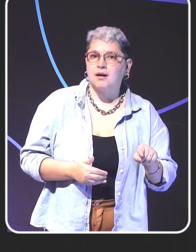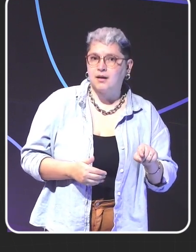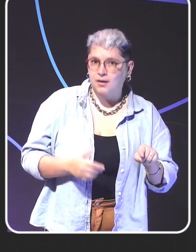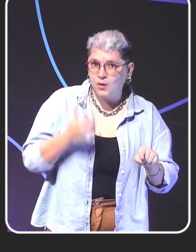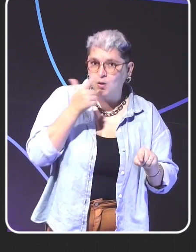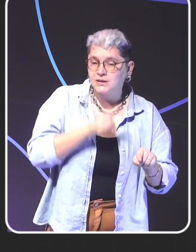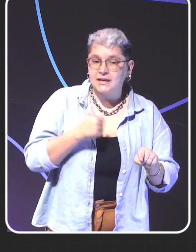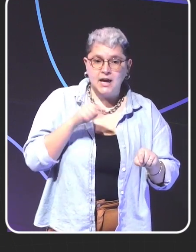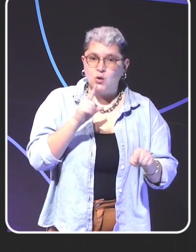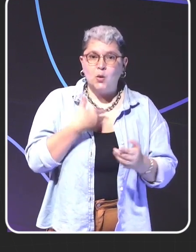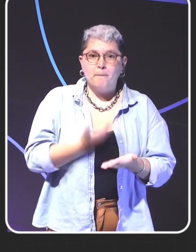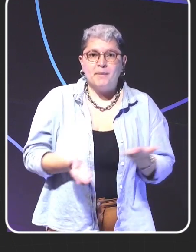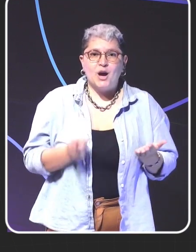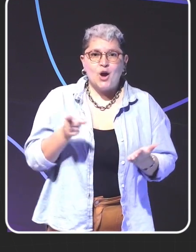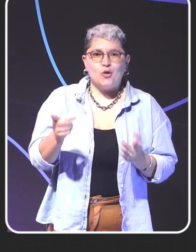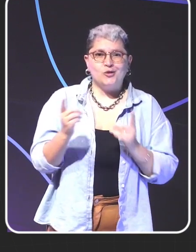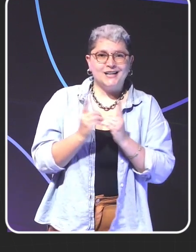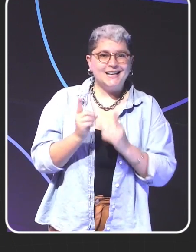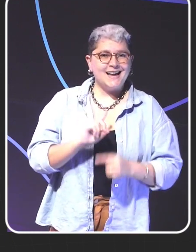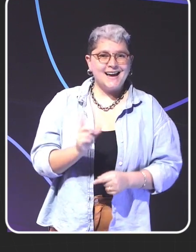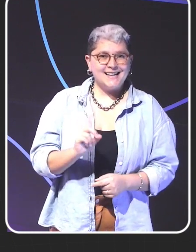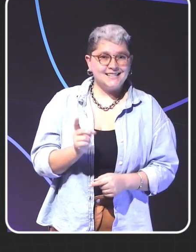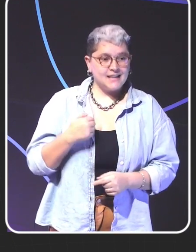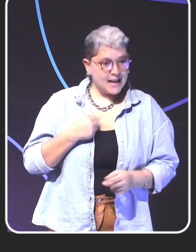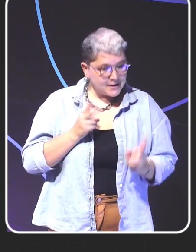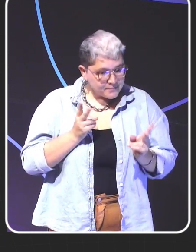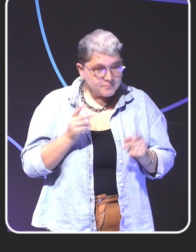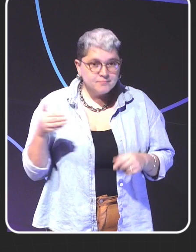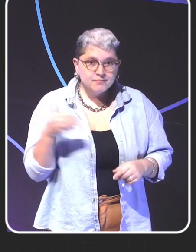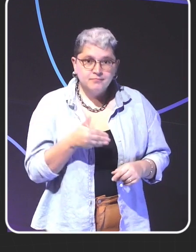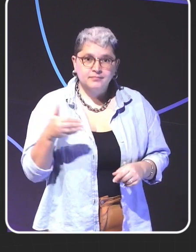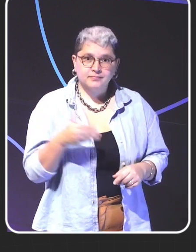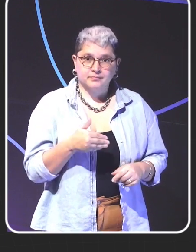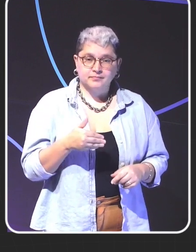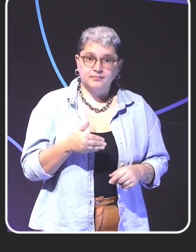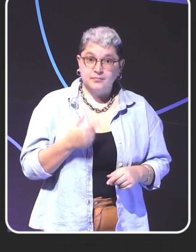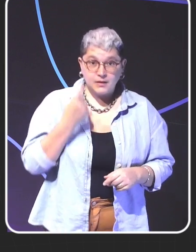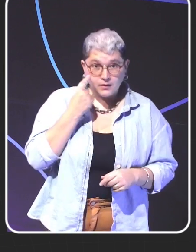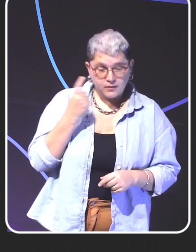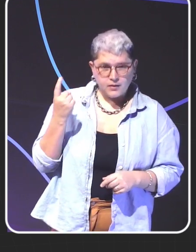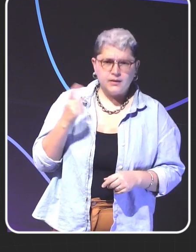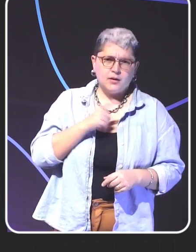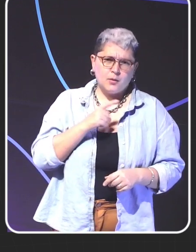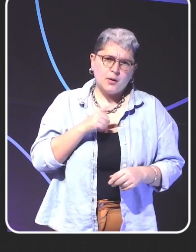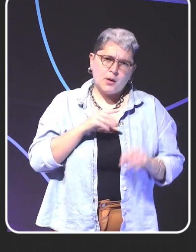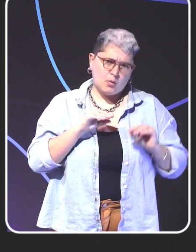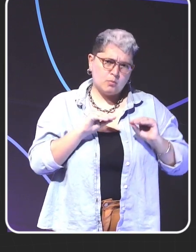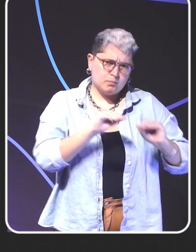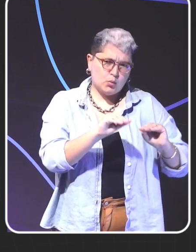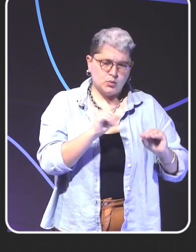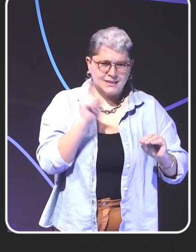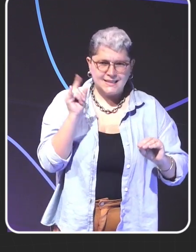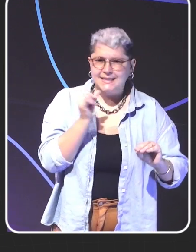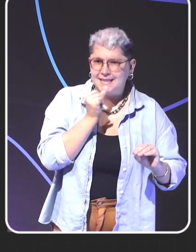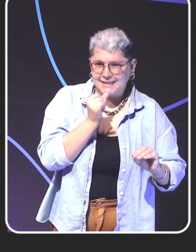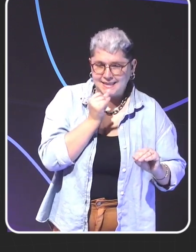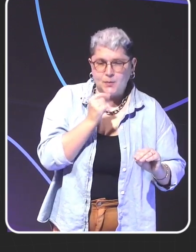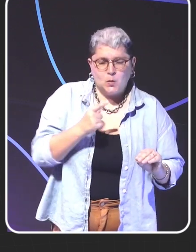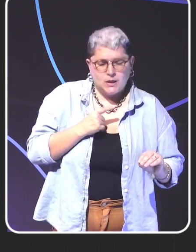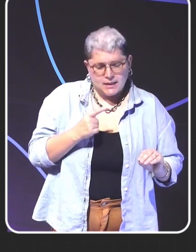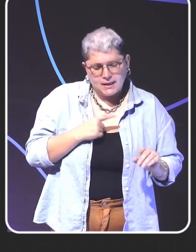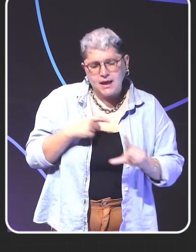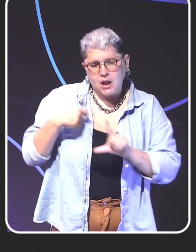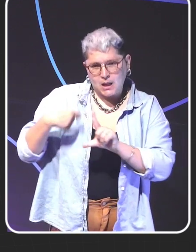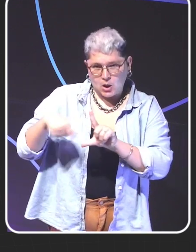não perco, né, esse cliente. Então, essa prateleira infinita, eu dei um exemplo do varejo, da Animale, que é um exemplo que a gente já tem nas lojas, que